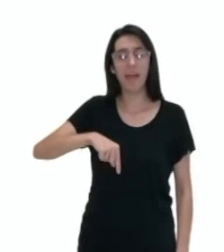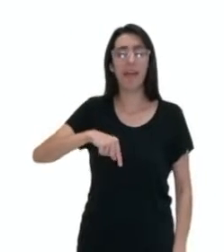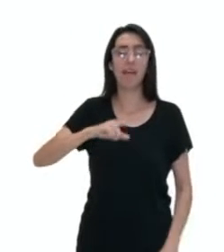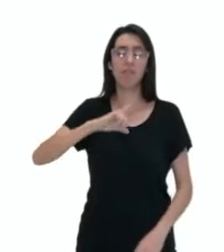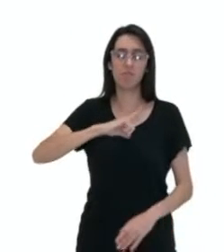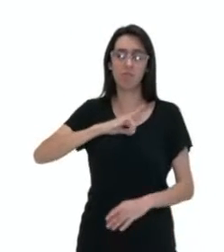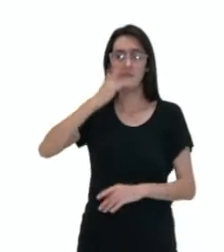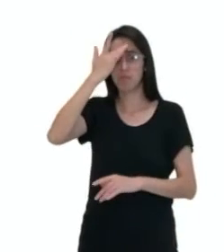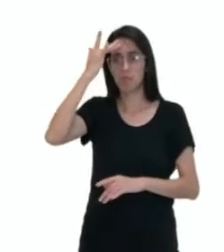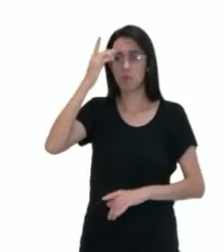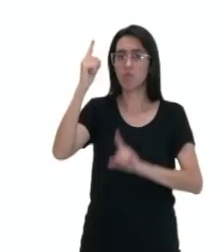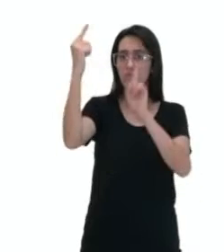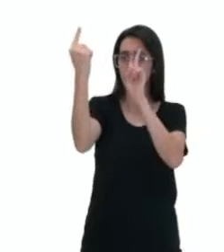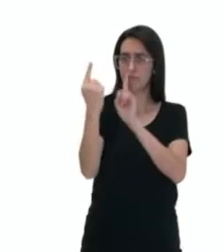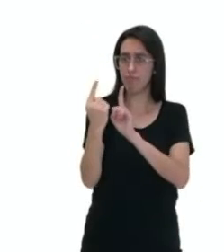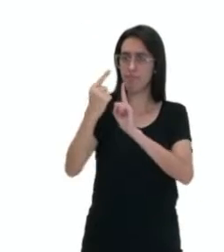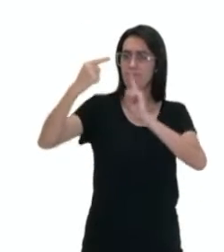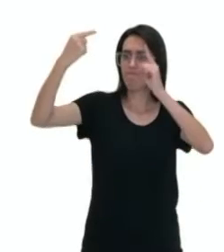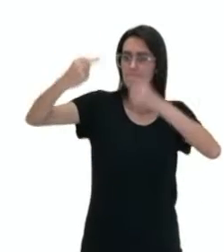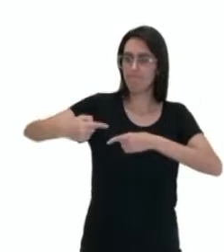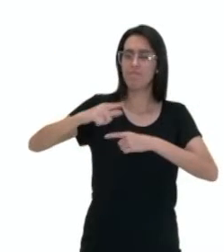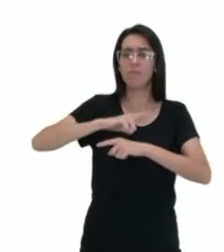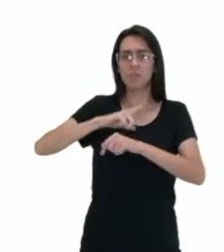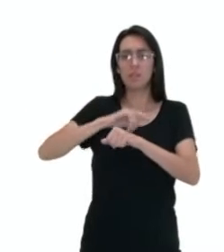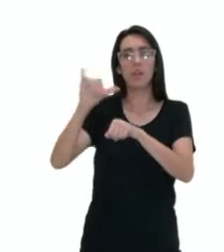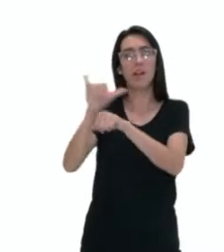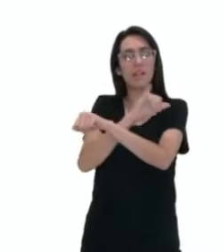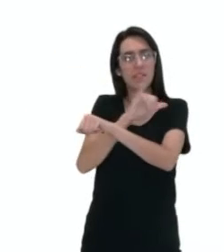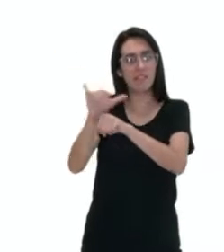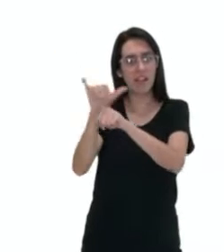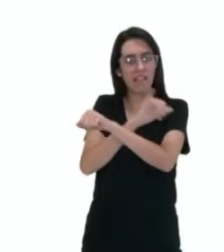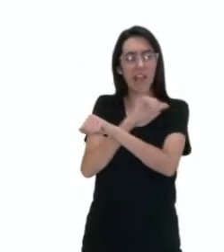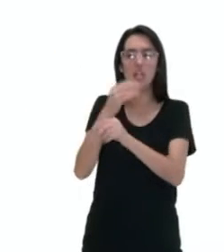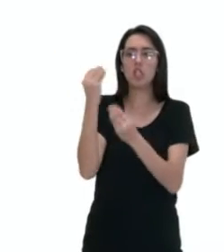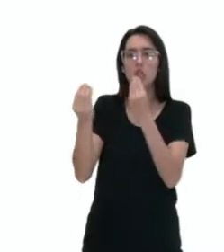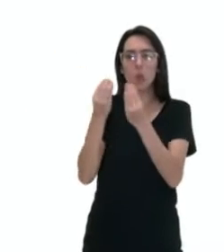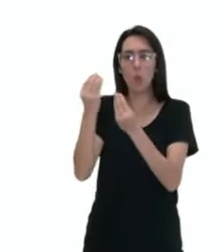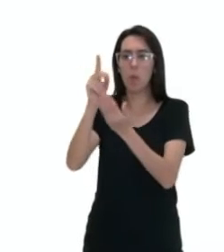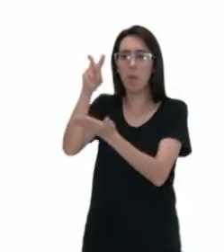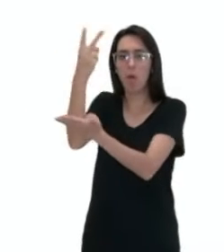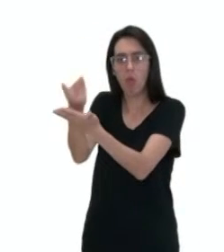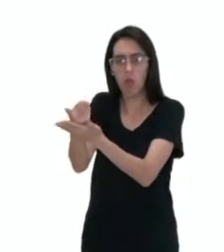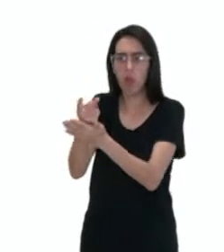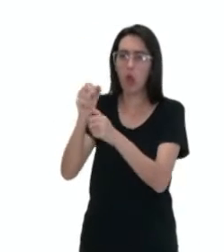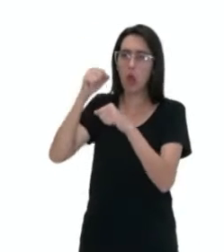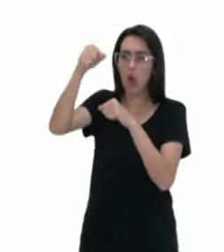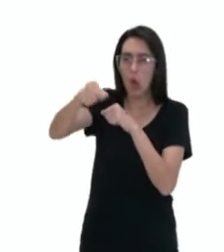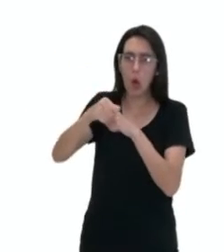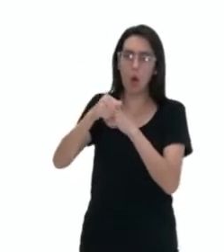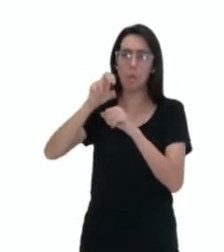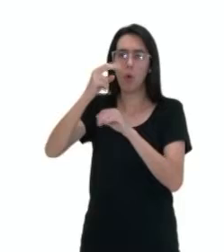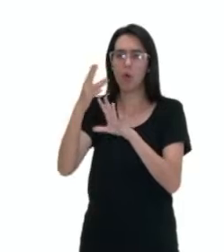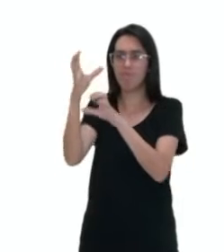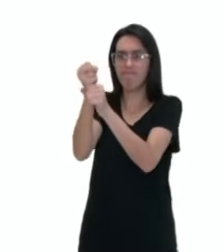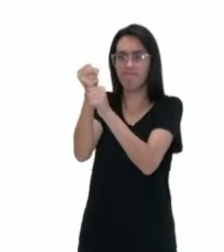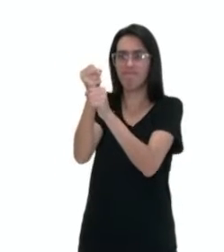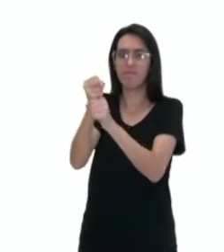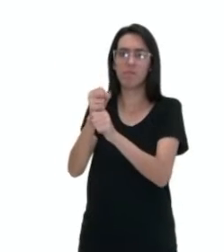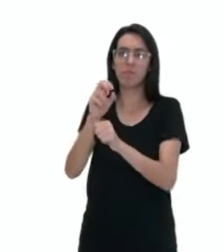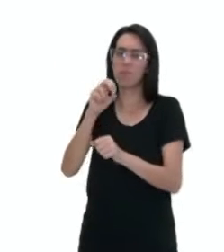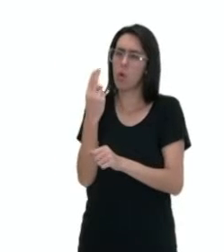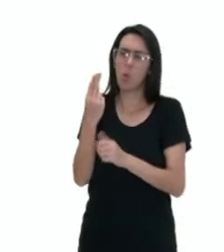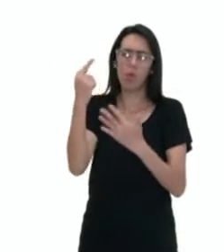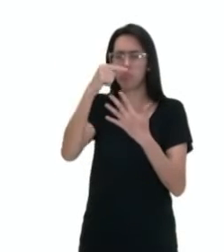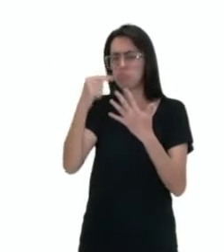oponentes se utilizam de técnicas e estratégias de desequilíbrio, golpes, imobilização ou exclusão para o desenvolvimento